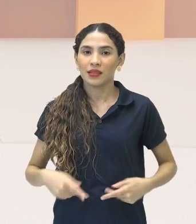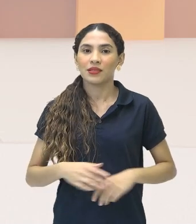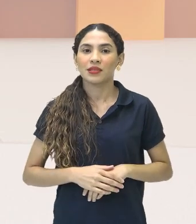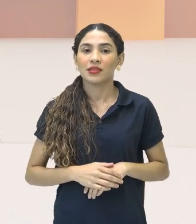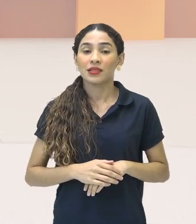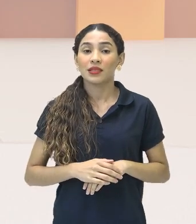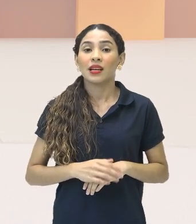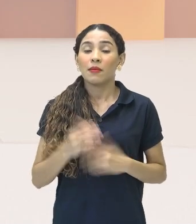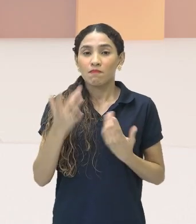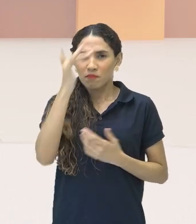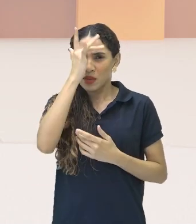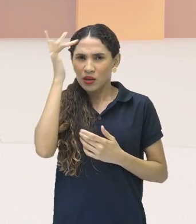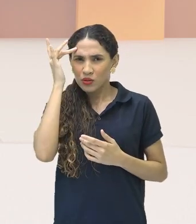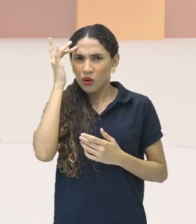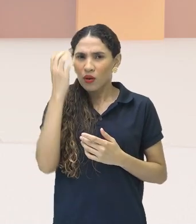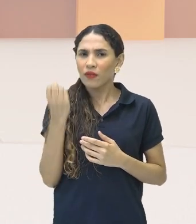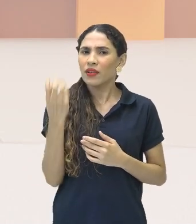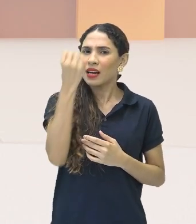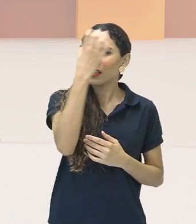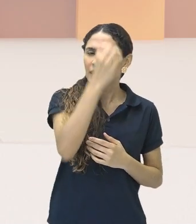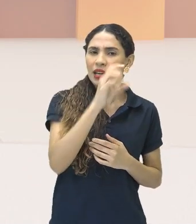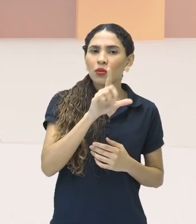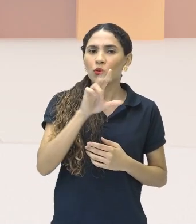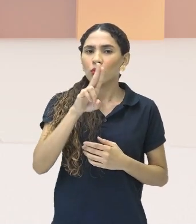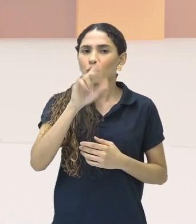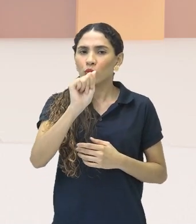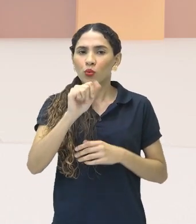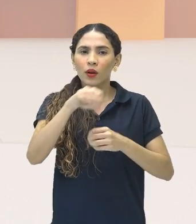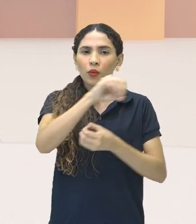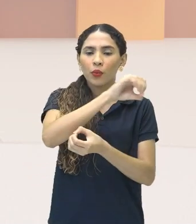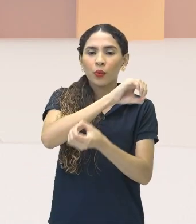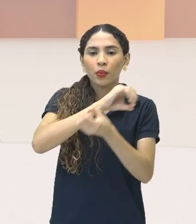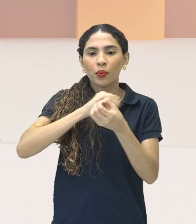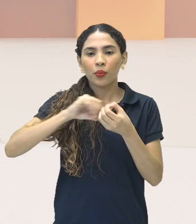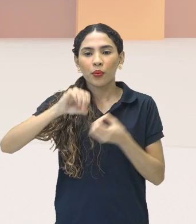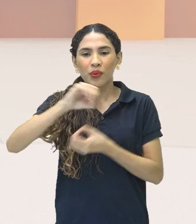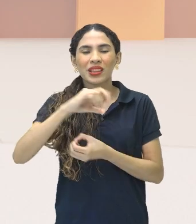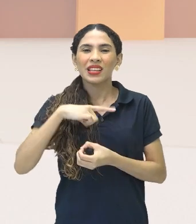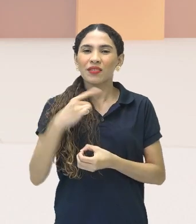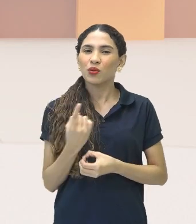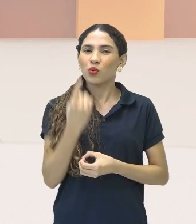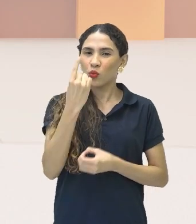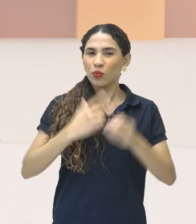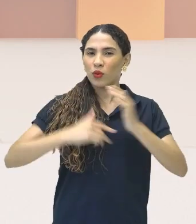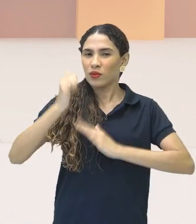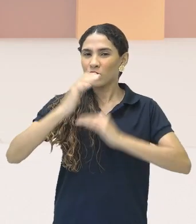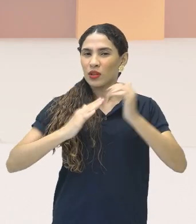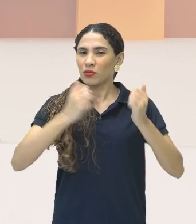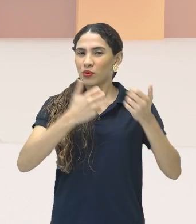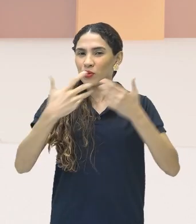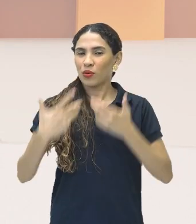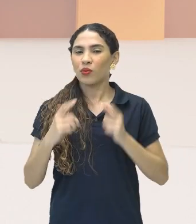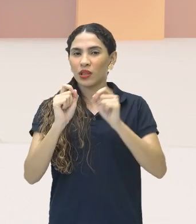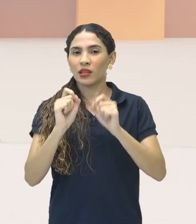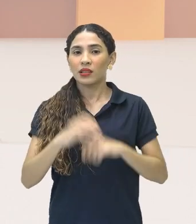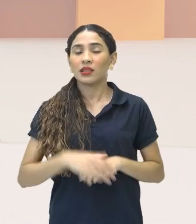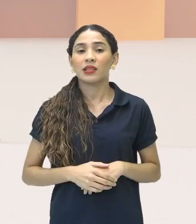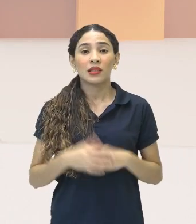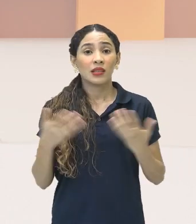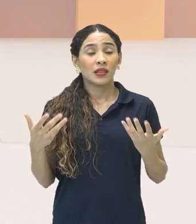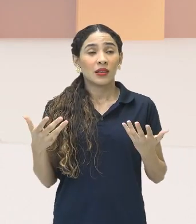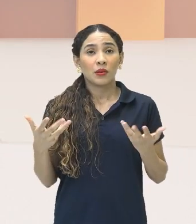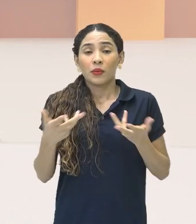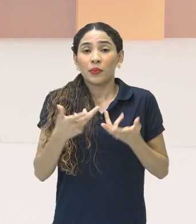Os astronautas, quando eles viajaram para o espaço, teve um lá que falou que ele se